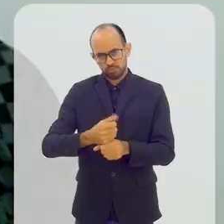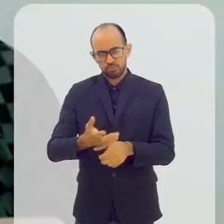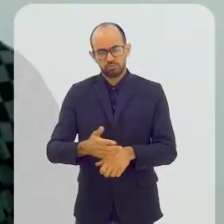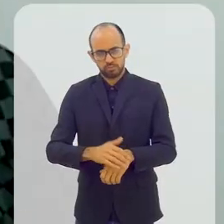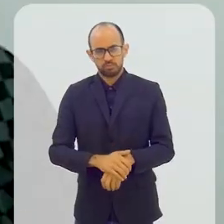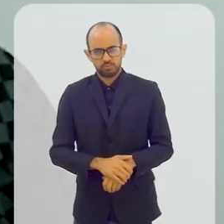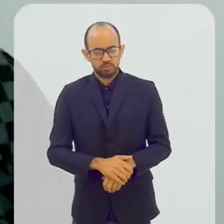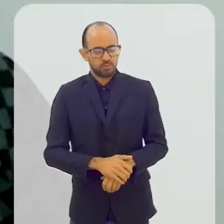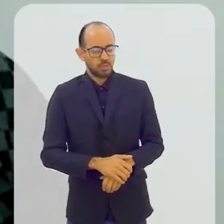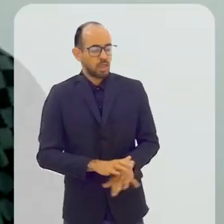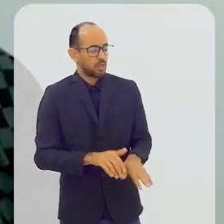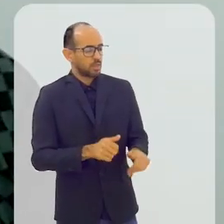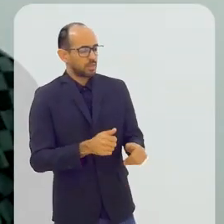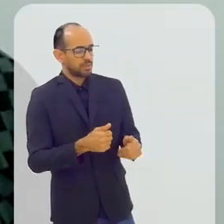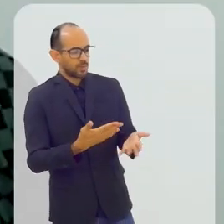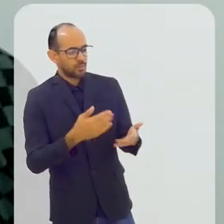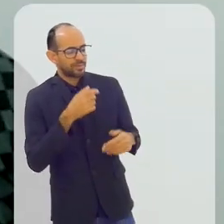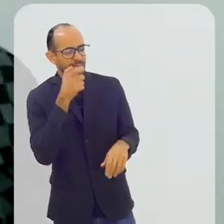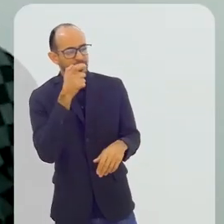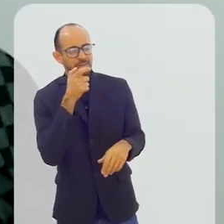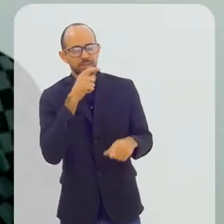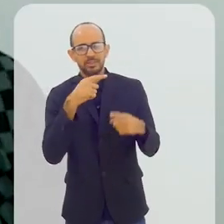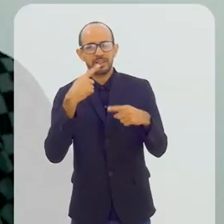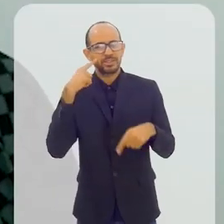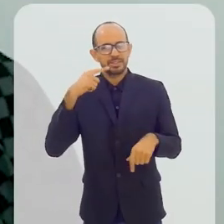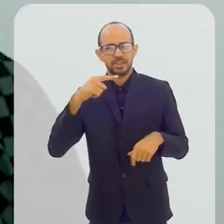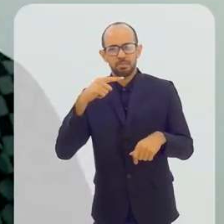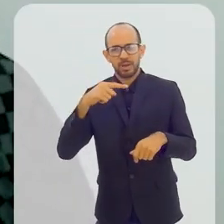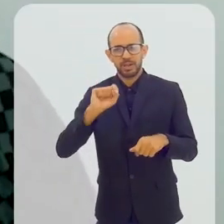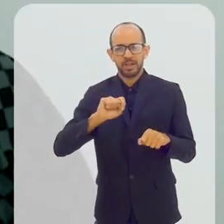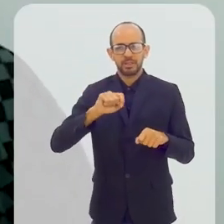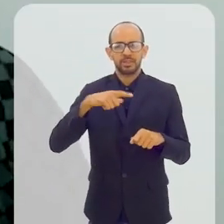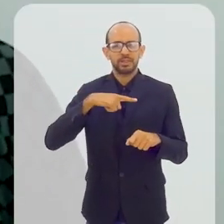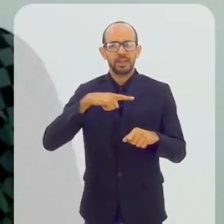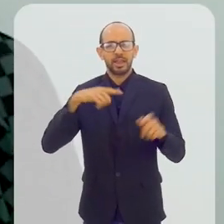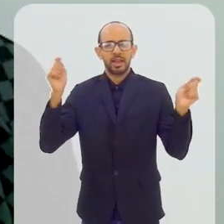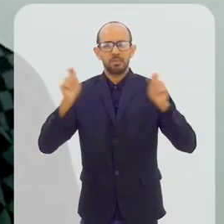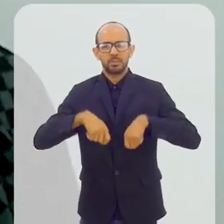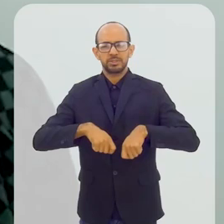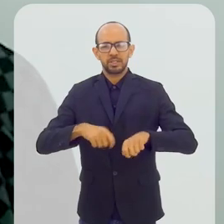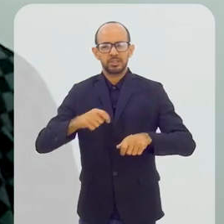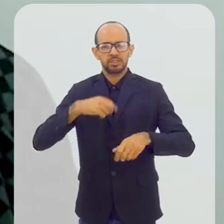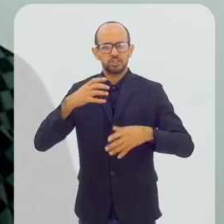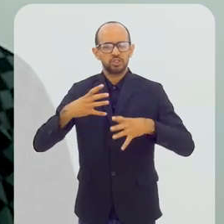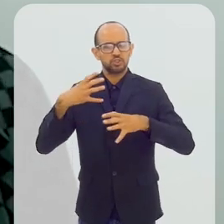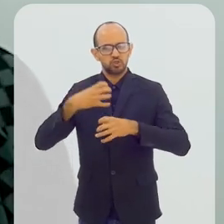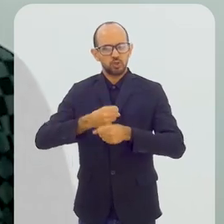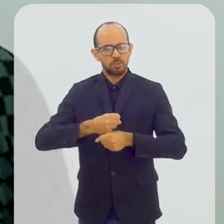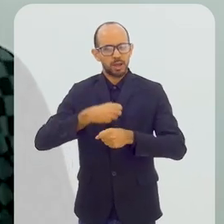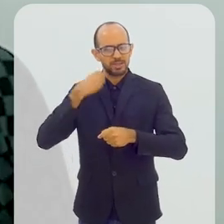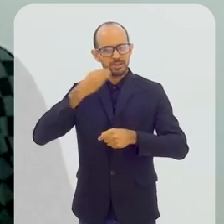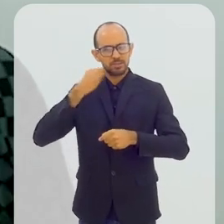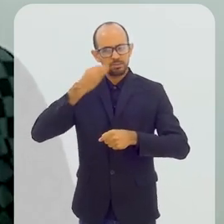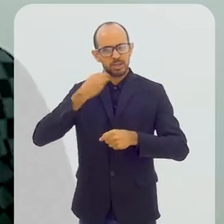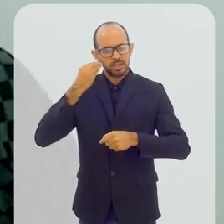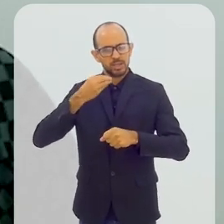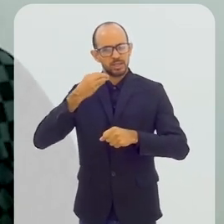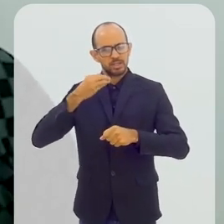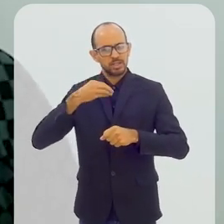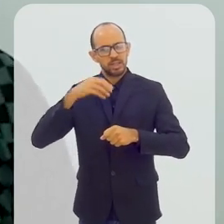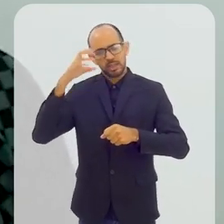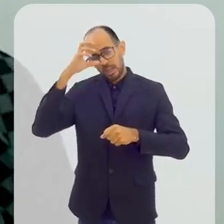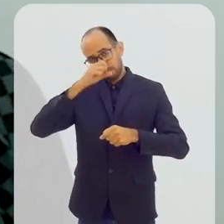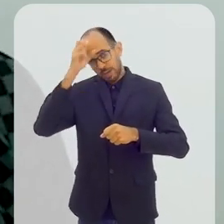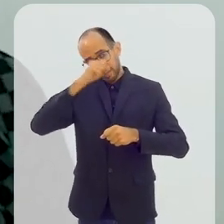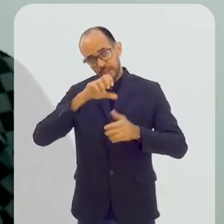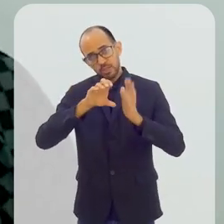pergunta. Agora, o interessante é que a Semana Lixo Zero ela tem a possibilidade de a gente reunir essas experiências ligadas ao conceito e